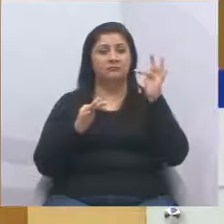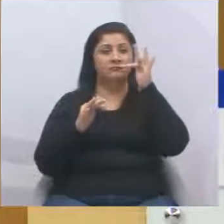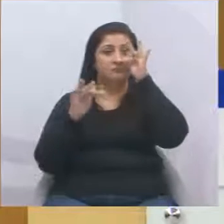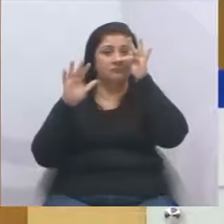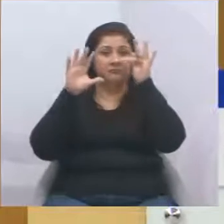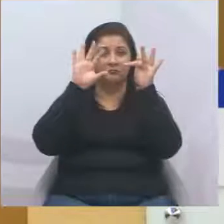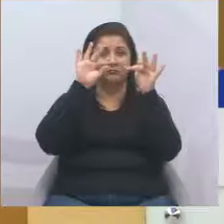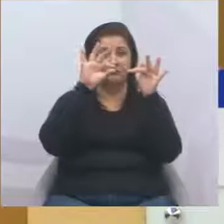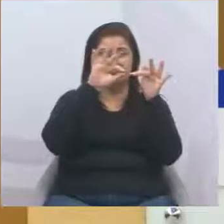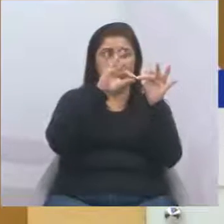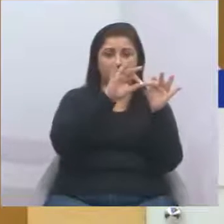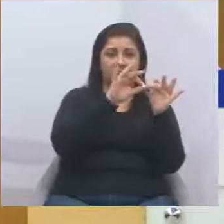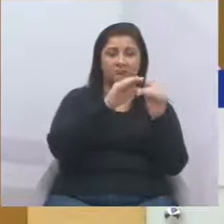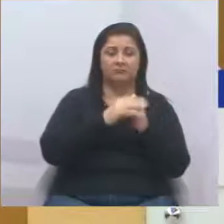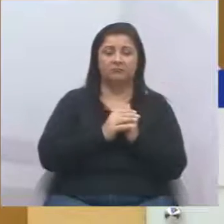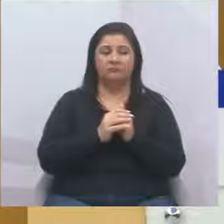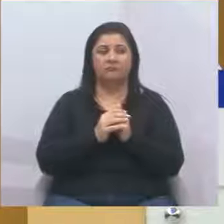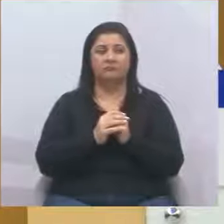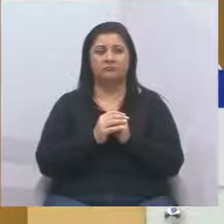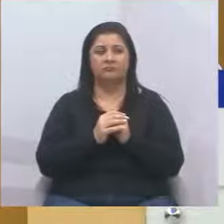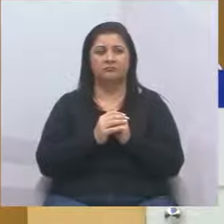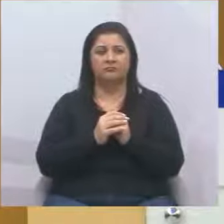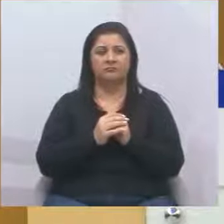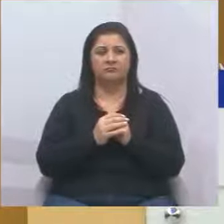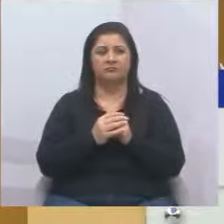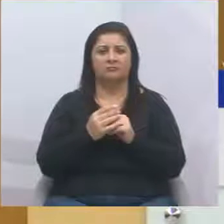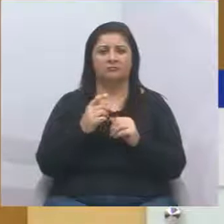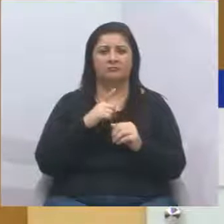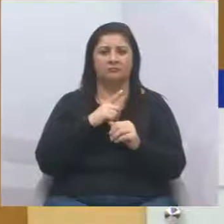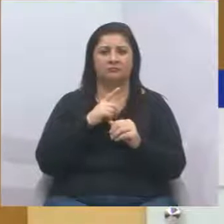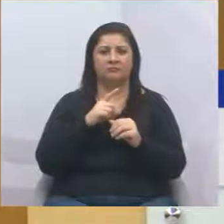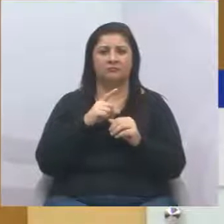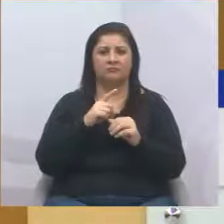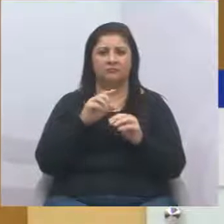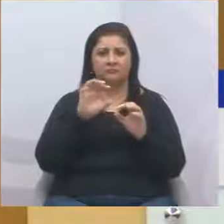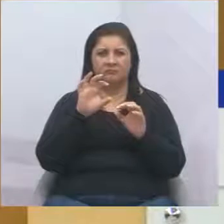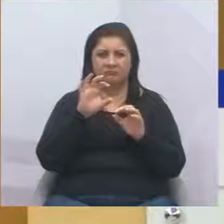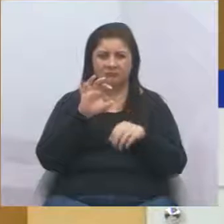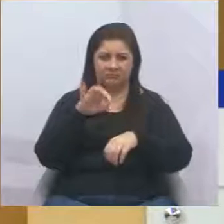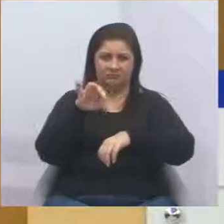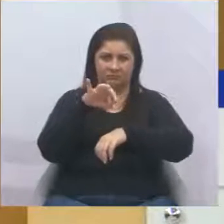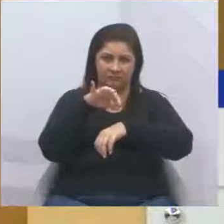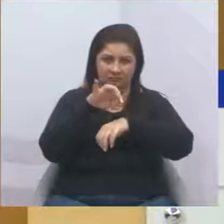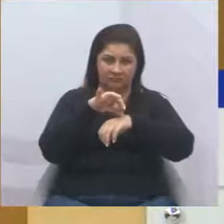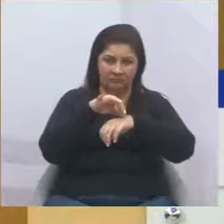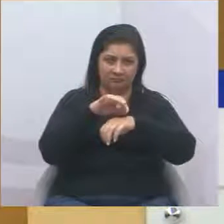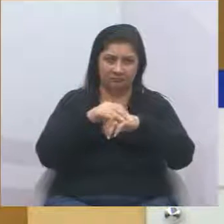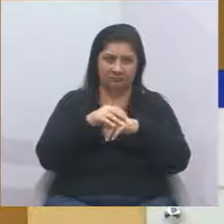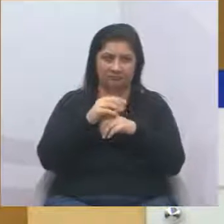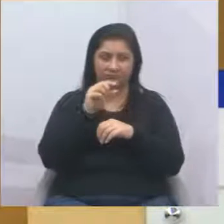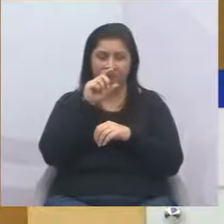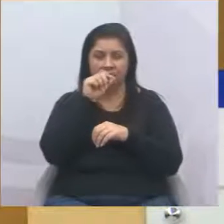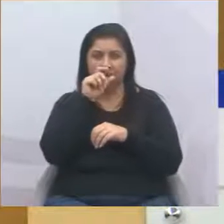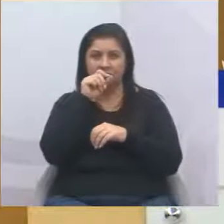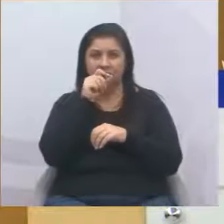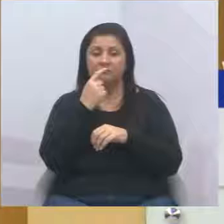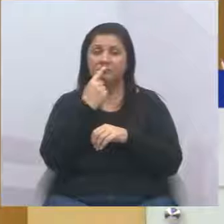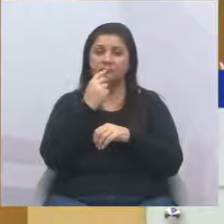preto, o besorrinho de bicho vermelho ou o beija-flor